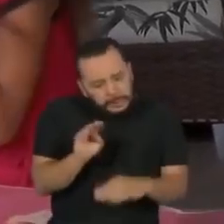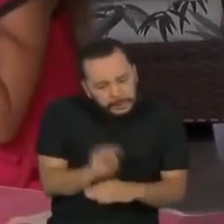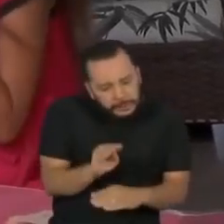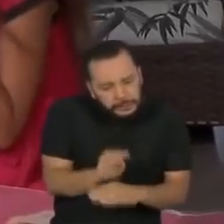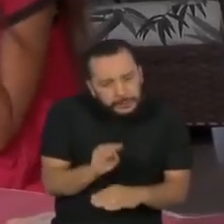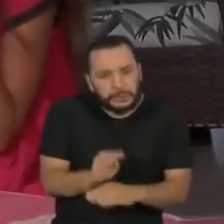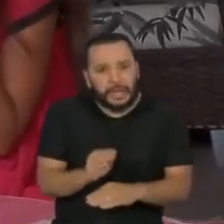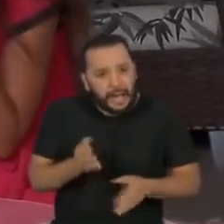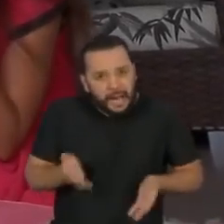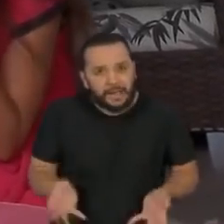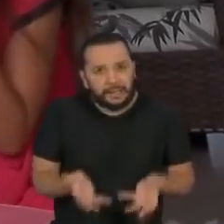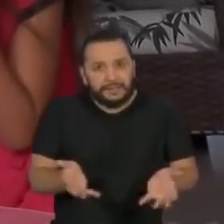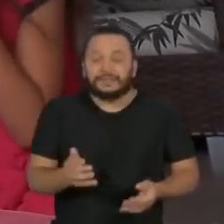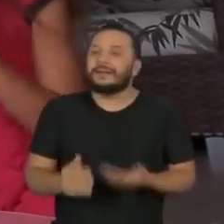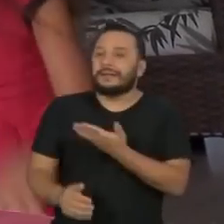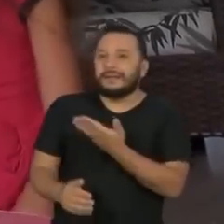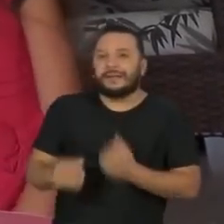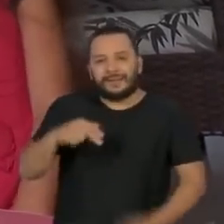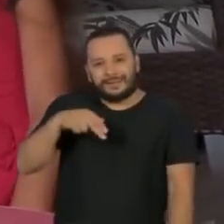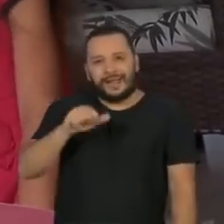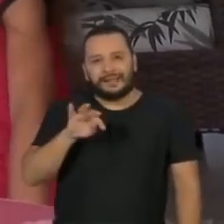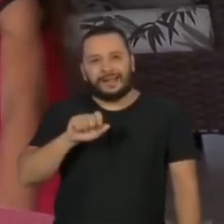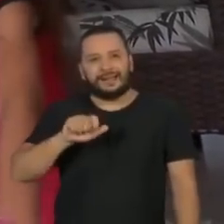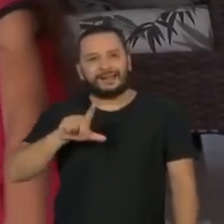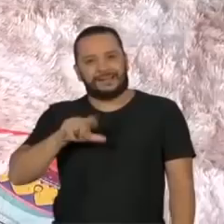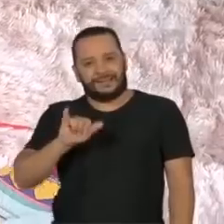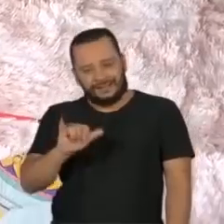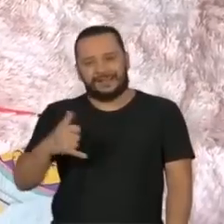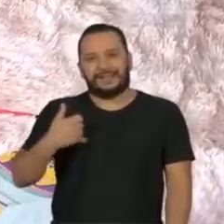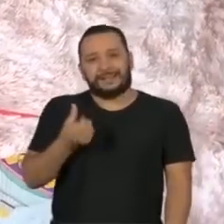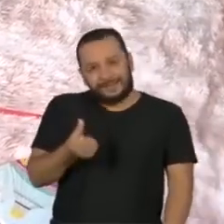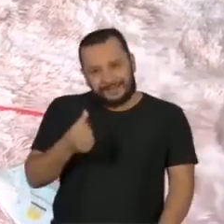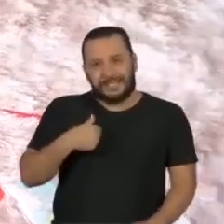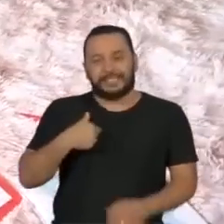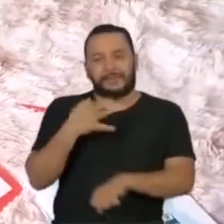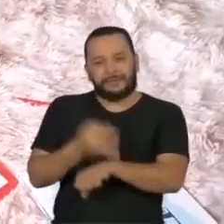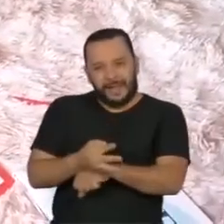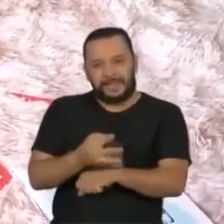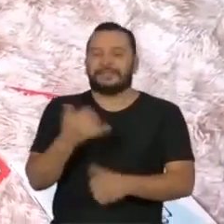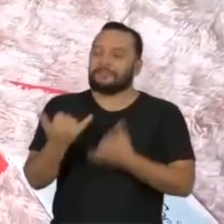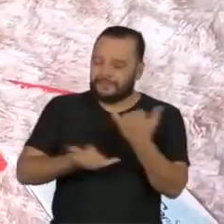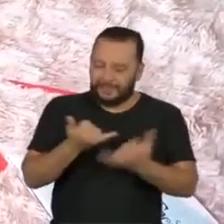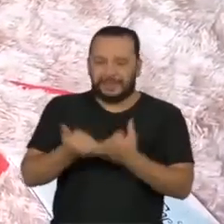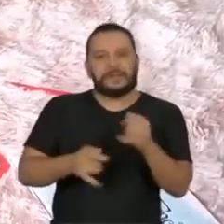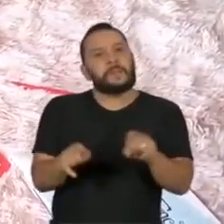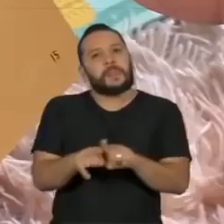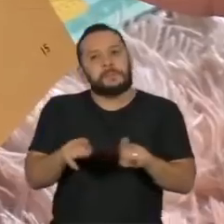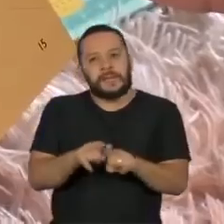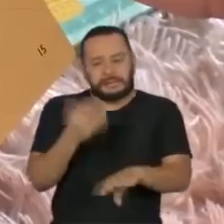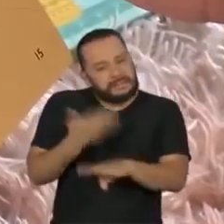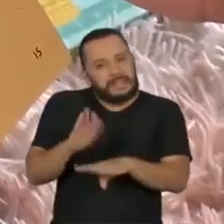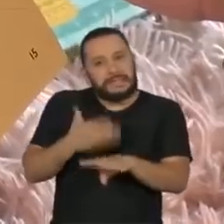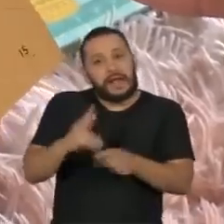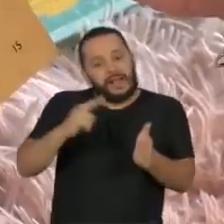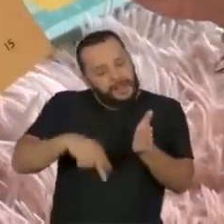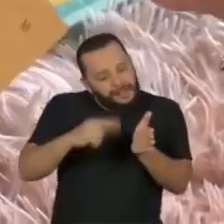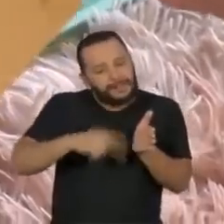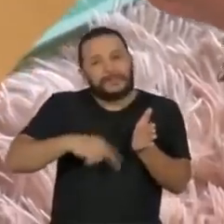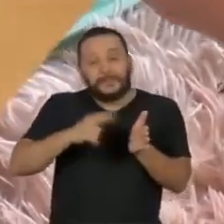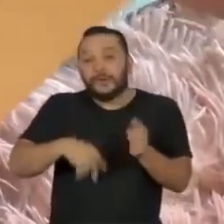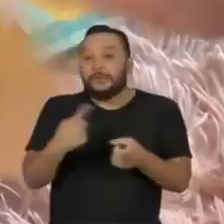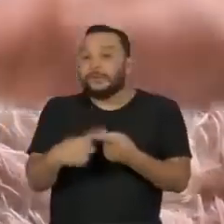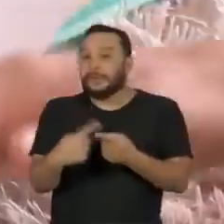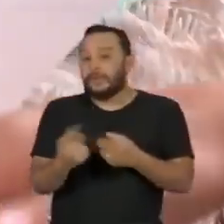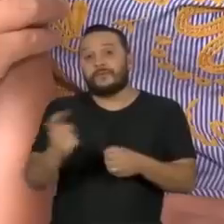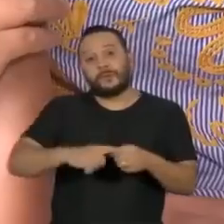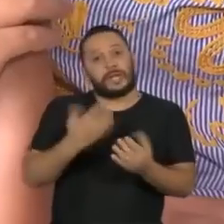Nathalie tem apenas 6 anos de idade. Nas férias escolares, além das brincadeiras, aproveitou também para treinar a leitura para quando